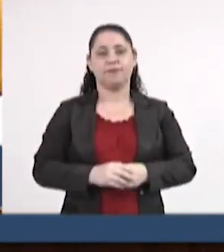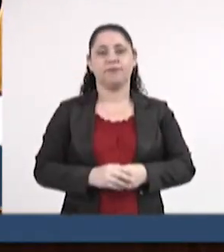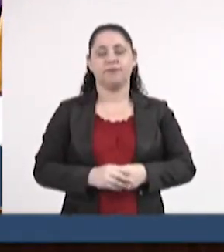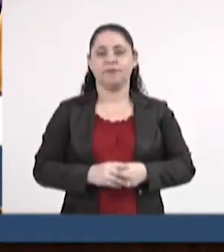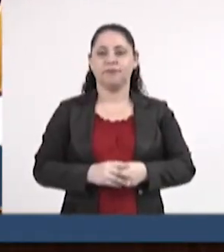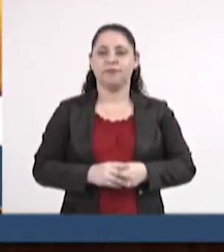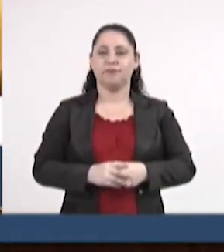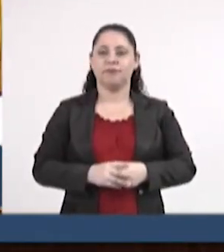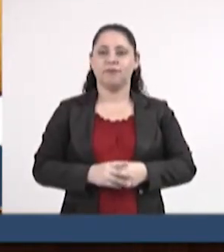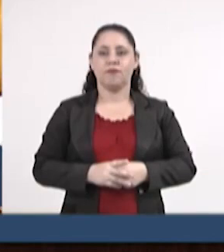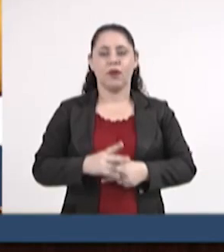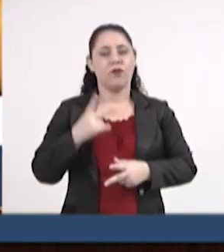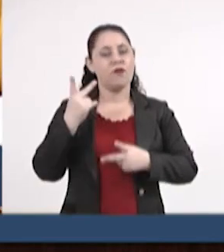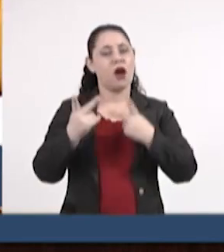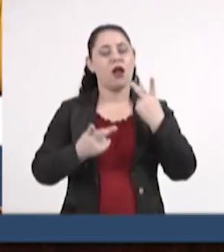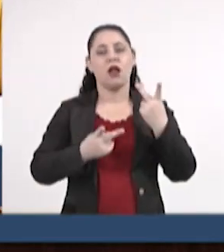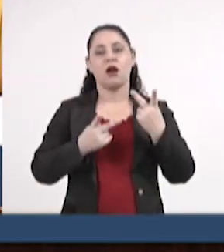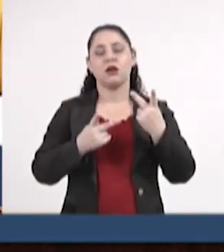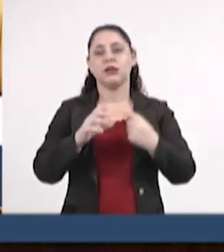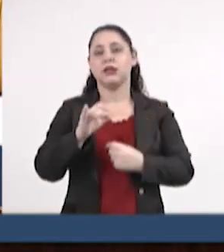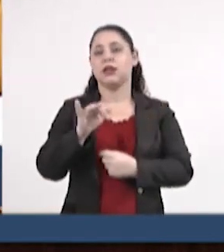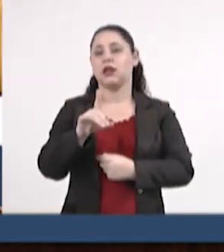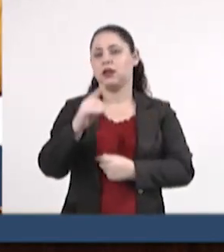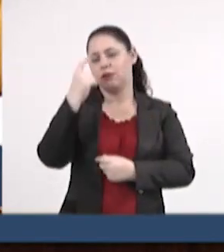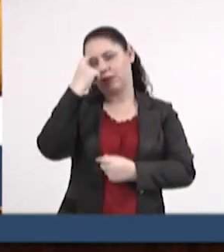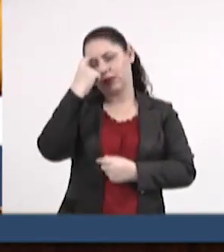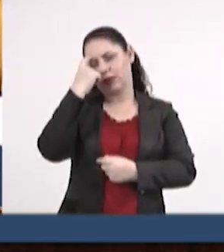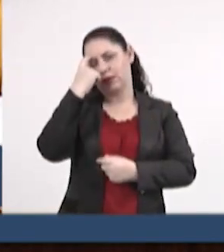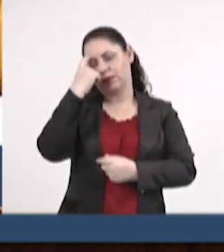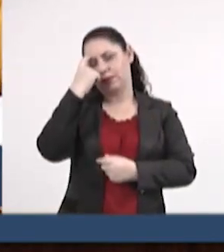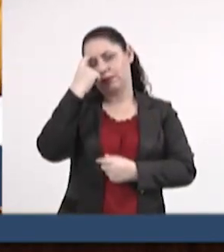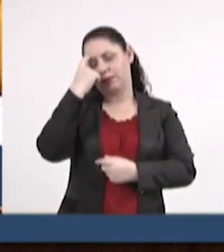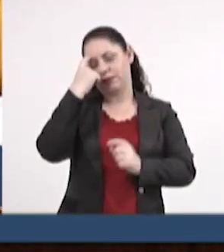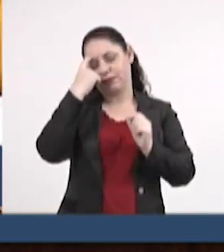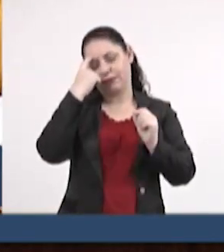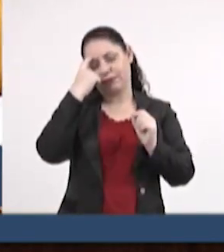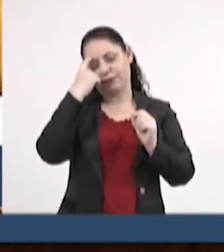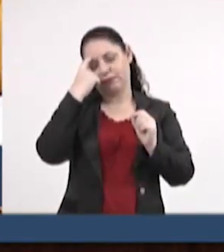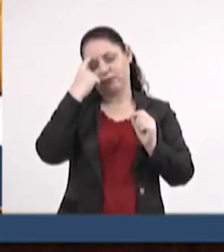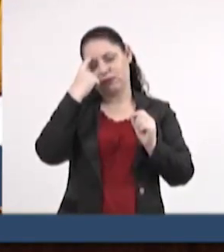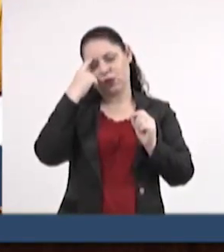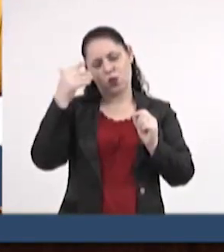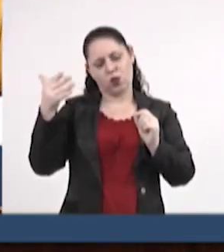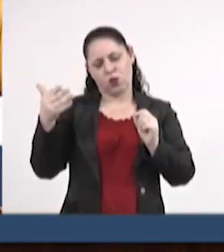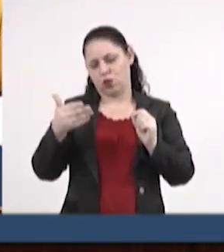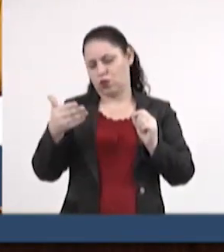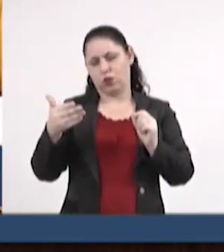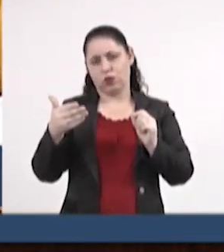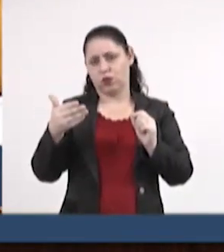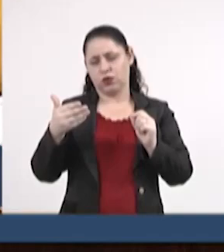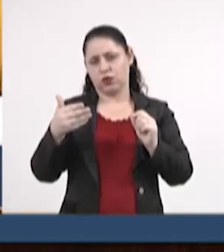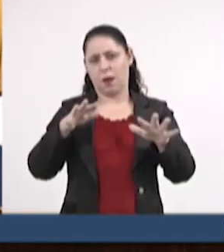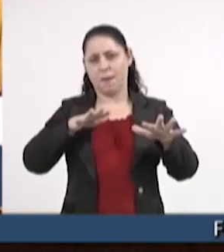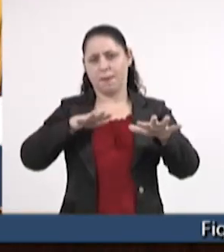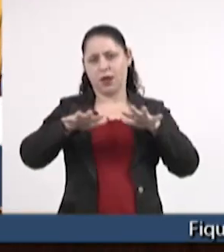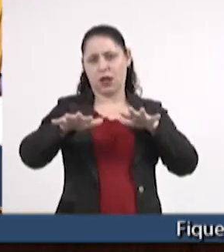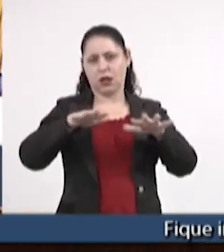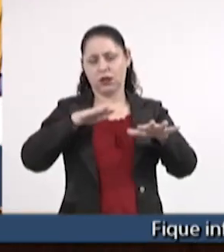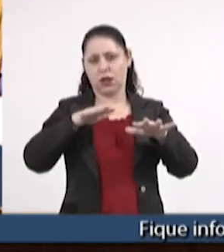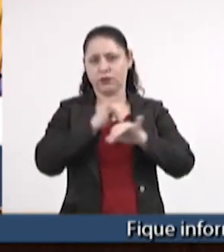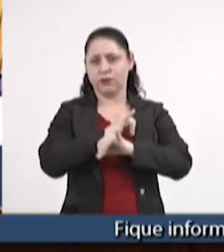queria dizer para vocês, Cida, que eu fico pensando assim, não é de hoje que a gente está na